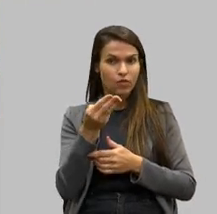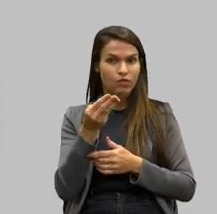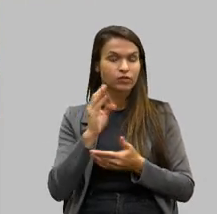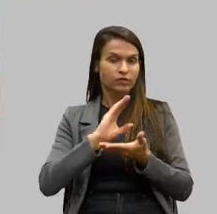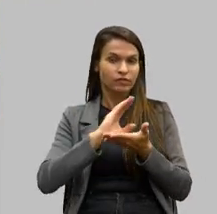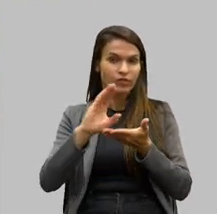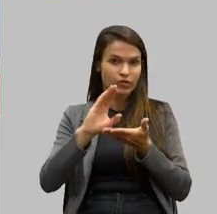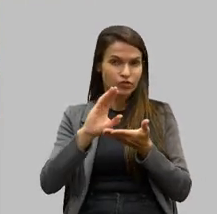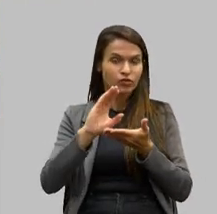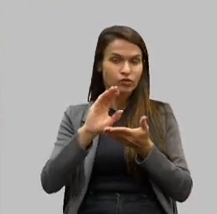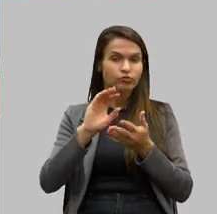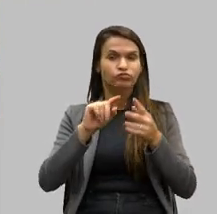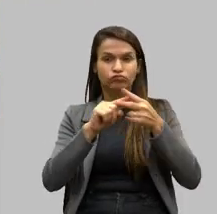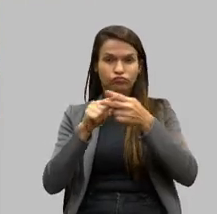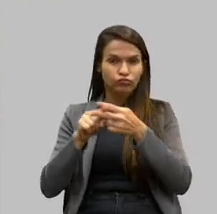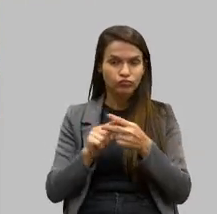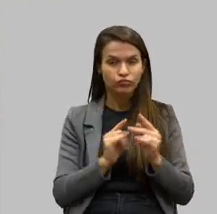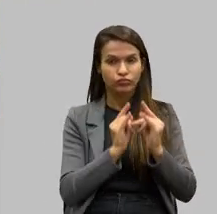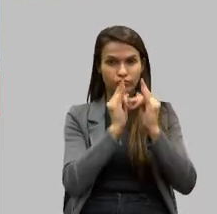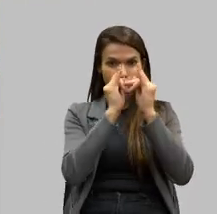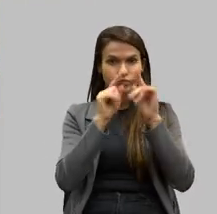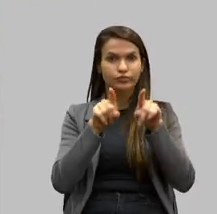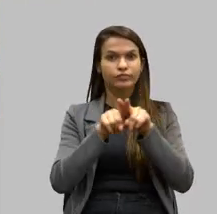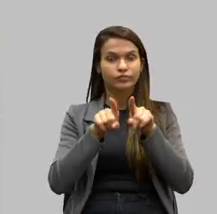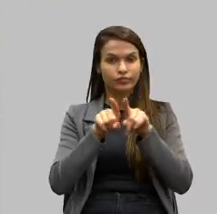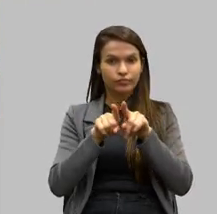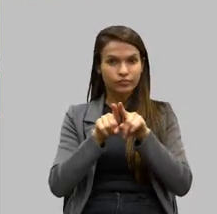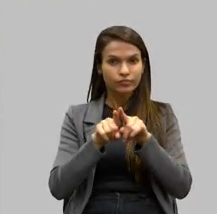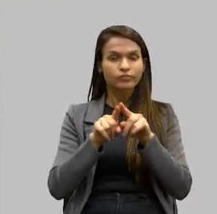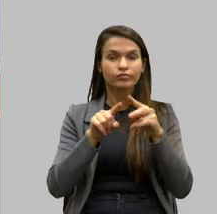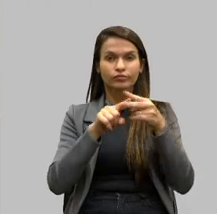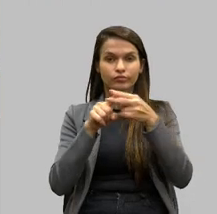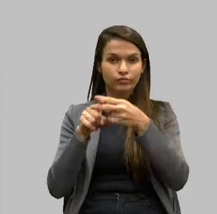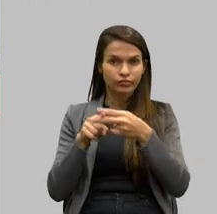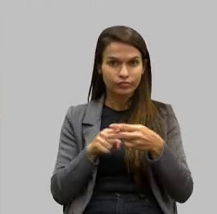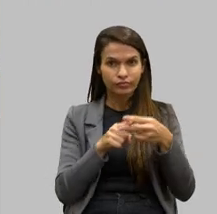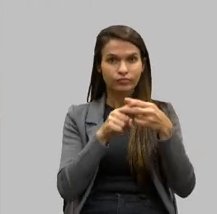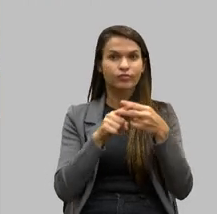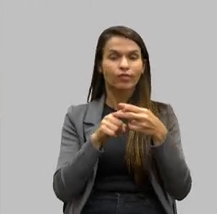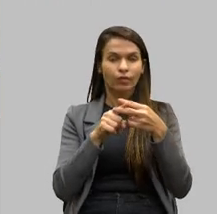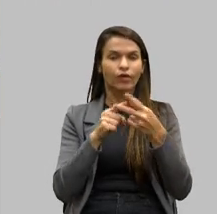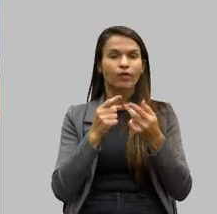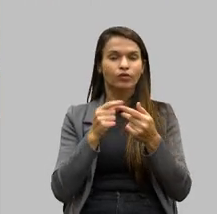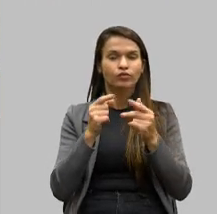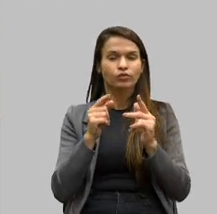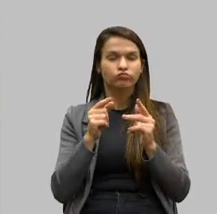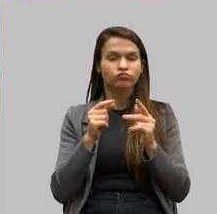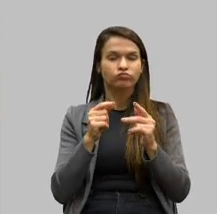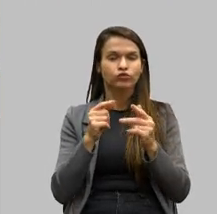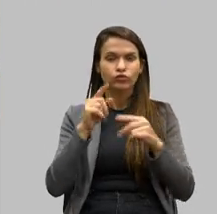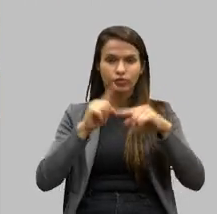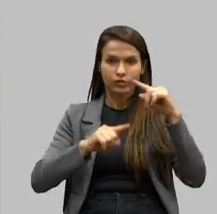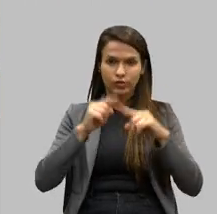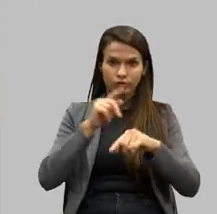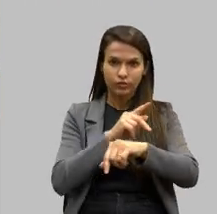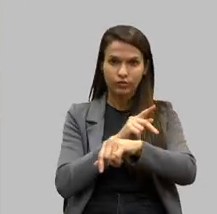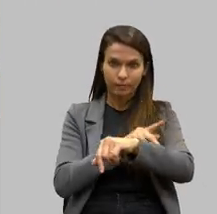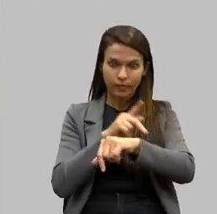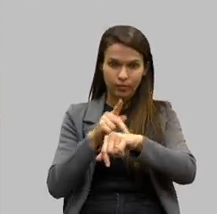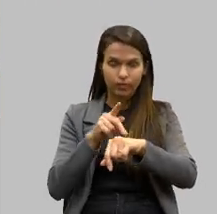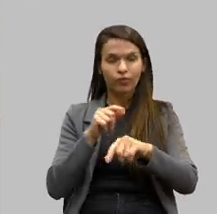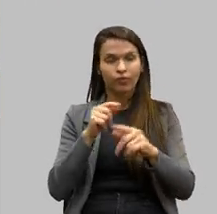dos nossos prédios e também manutenção das ações pedagógicas, materiais pedagógicos para os nossos estudantes.